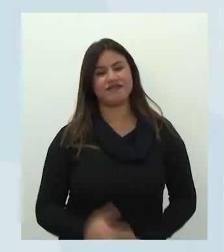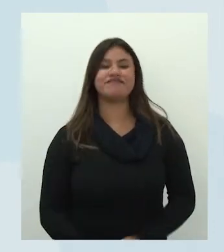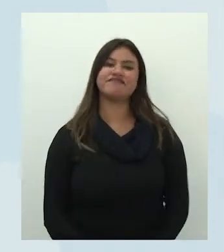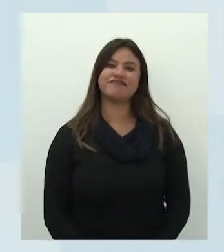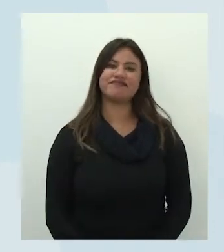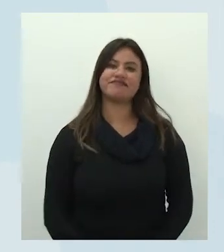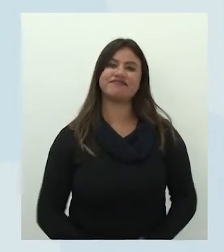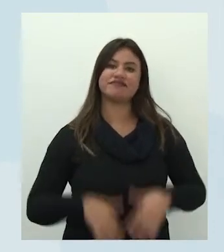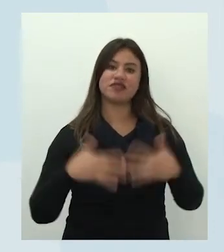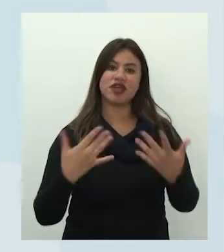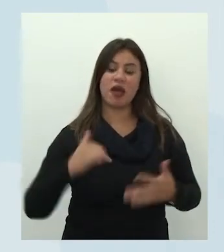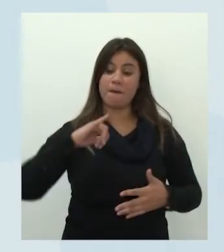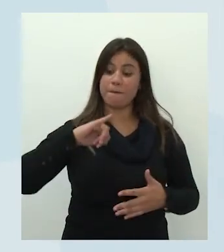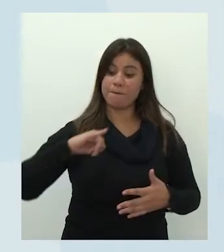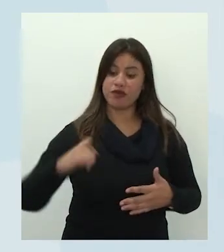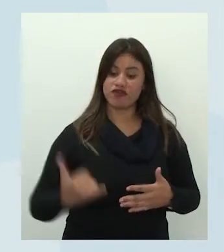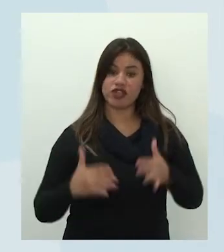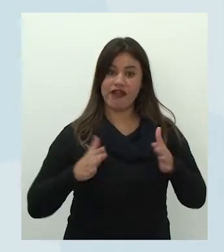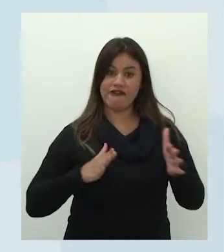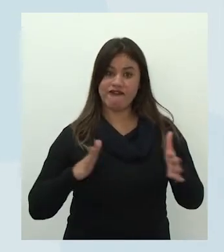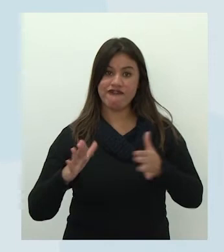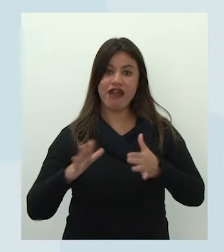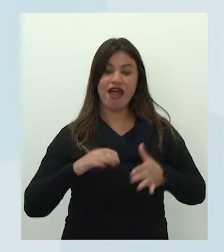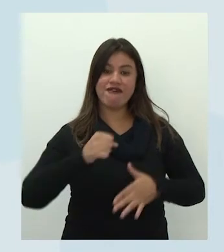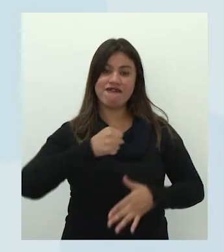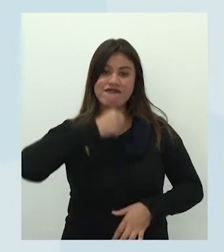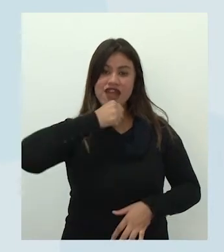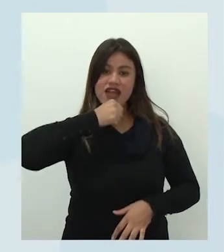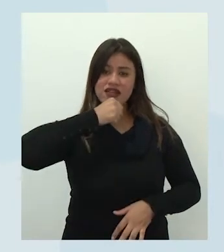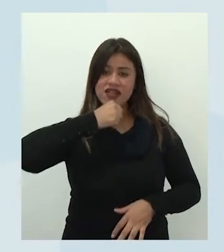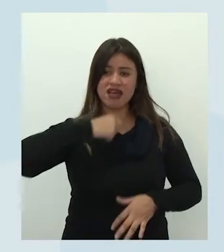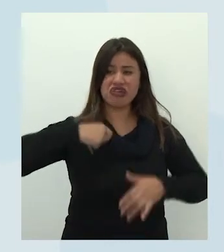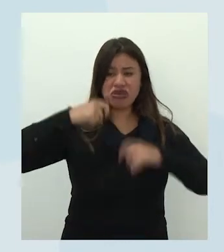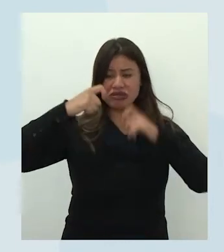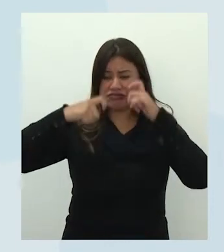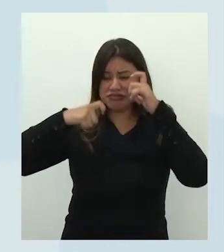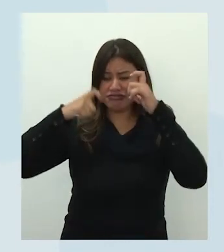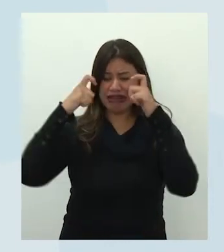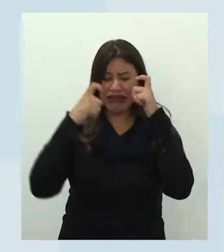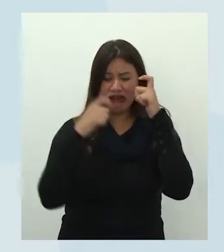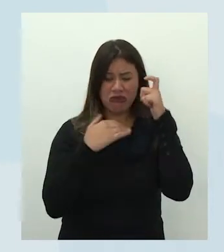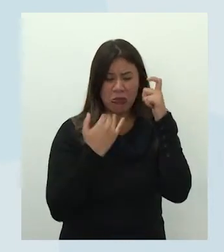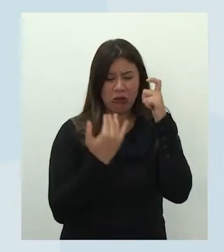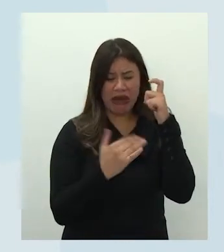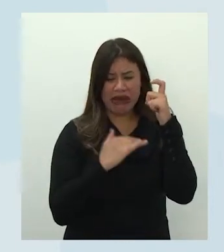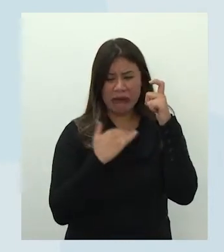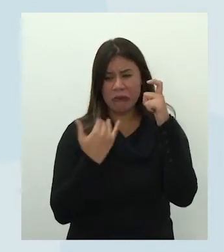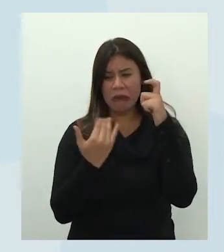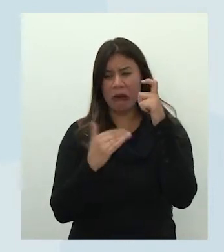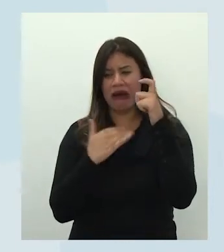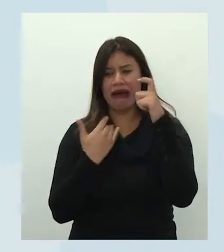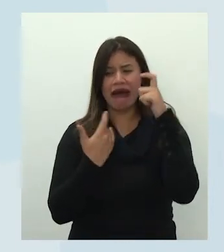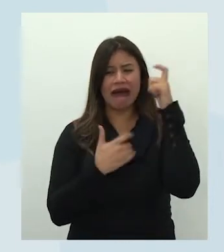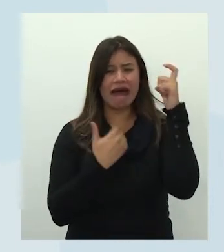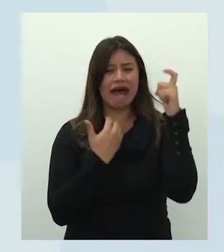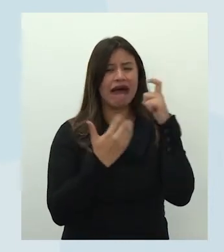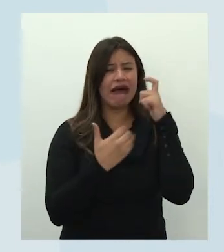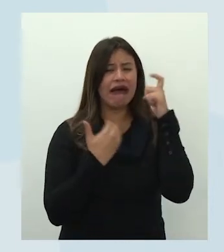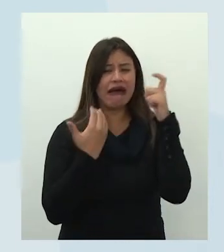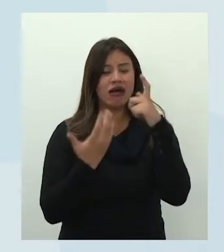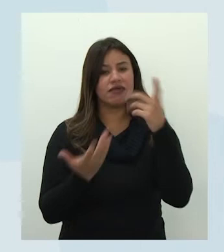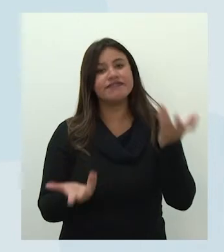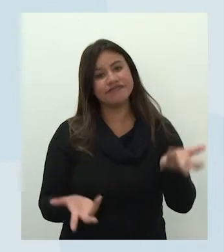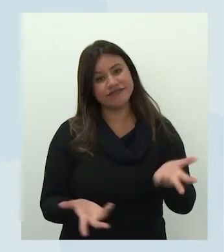invés de aproveitar o momento que eu estou vivendo, fico me preocupando com a proximidade da morte.